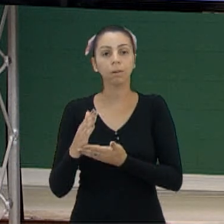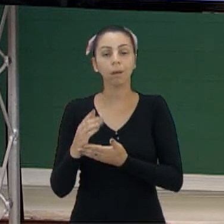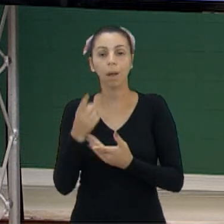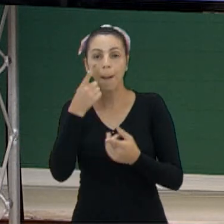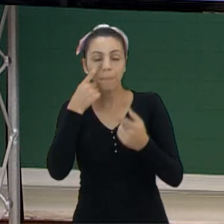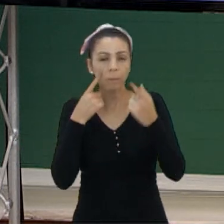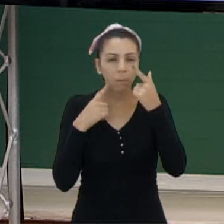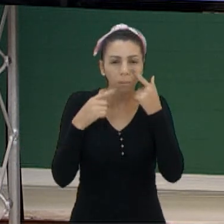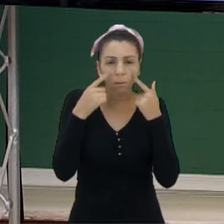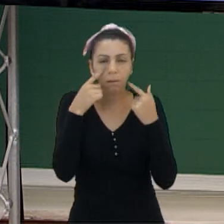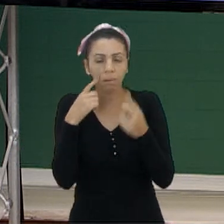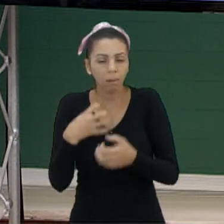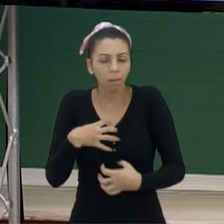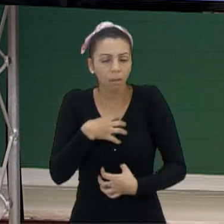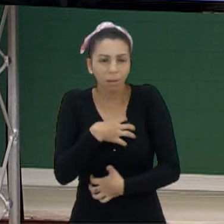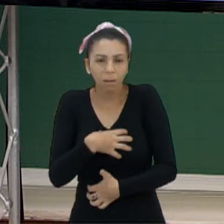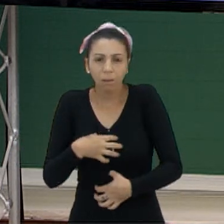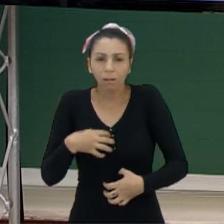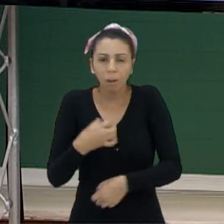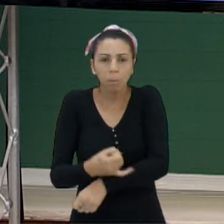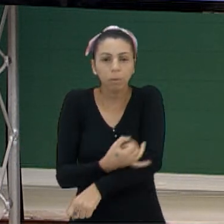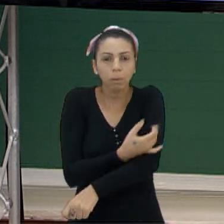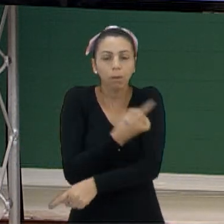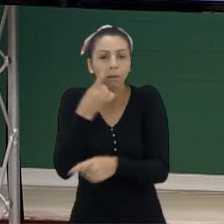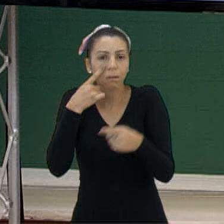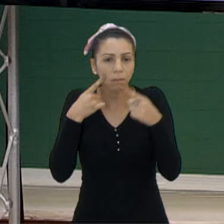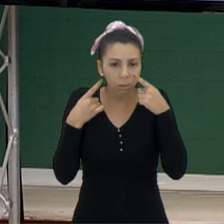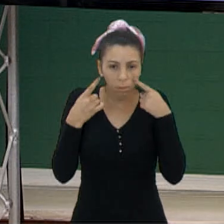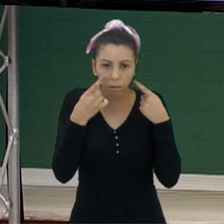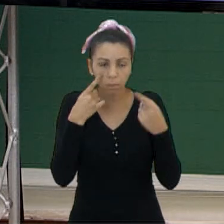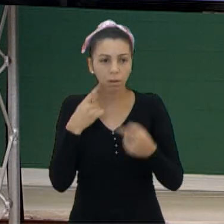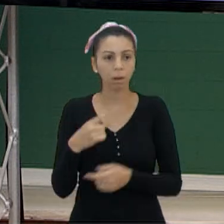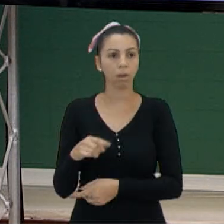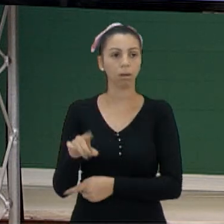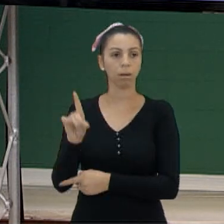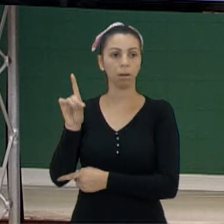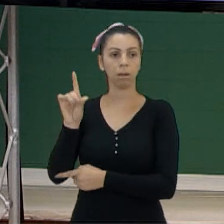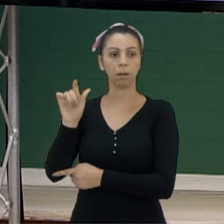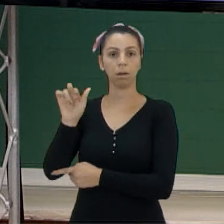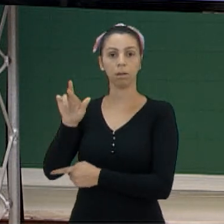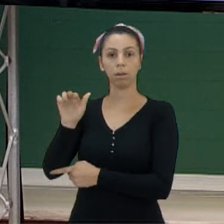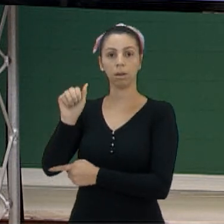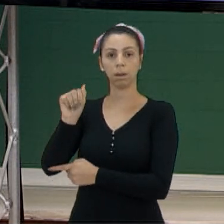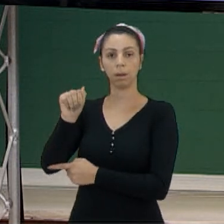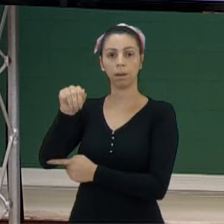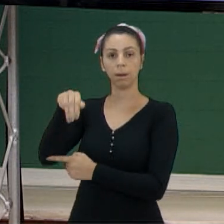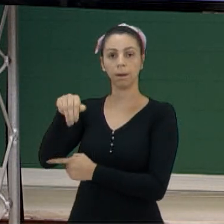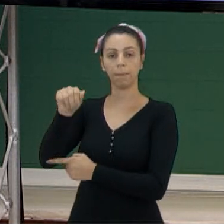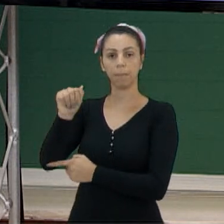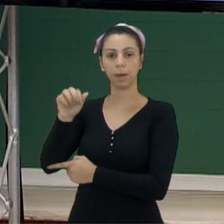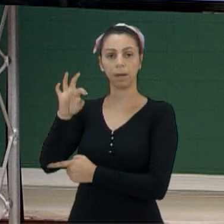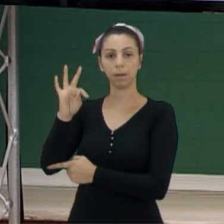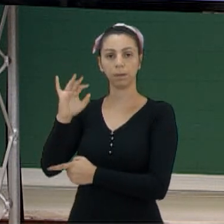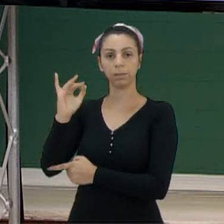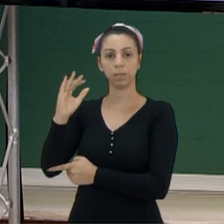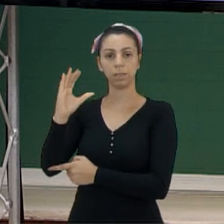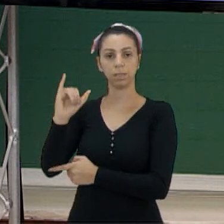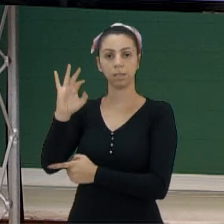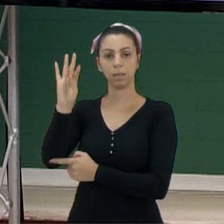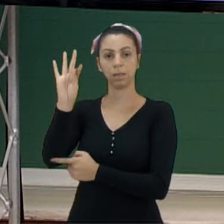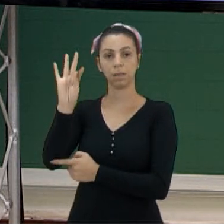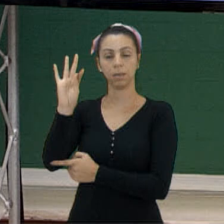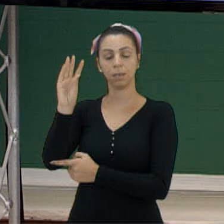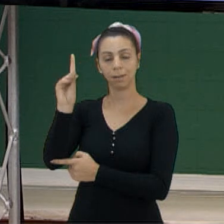chorão eterno. Ele vai trabalhar o ápice da dramaticidade, tá? Porque a igreja quer reatar e ela quer uma coisa